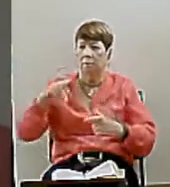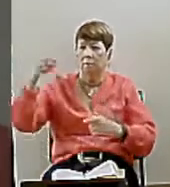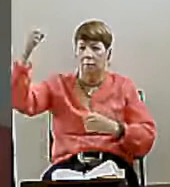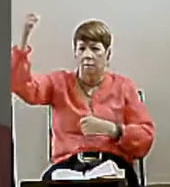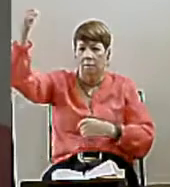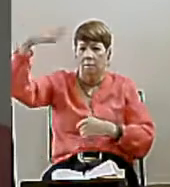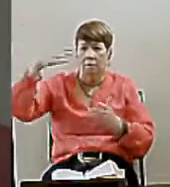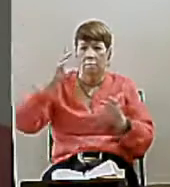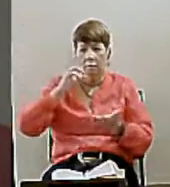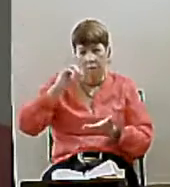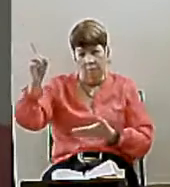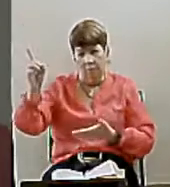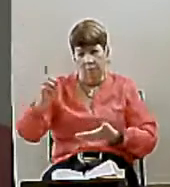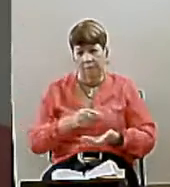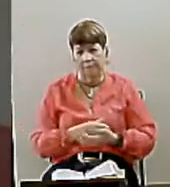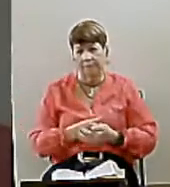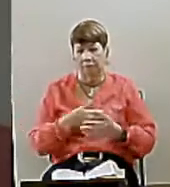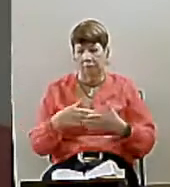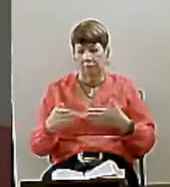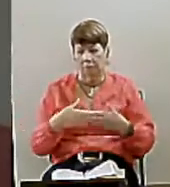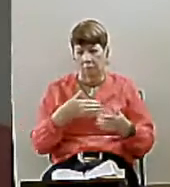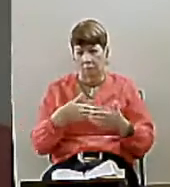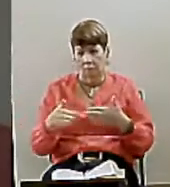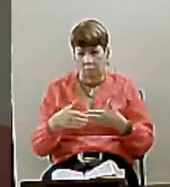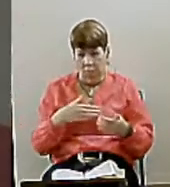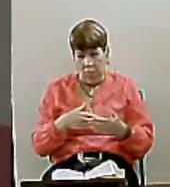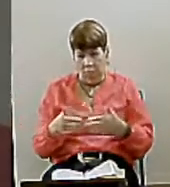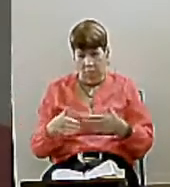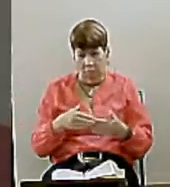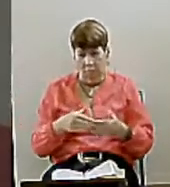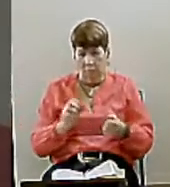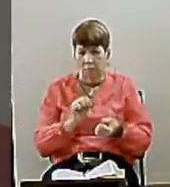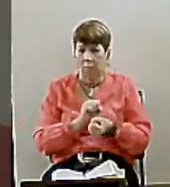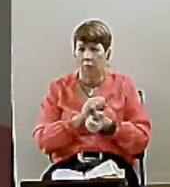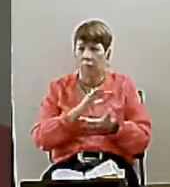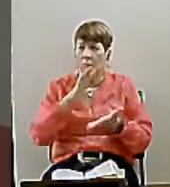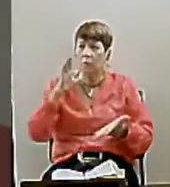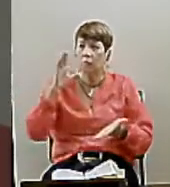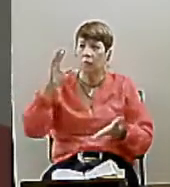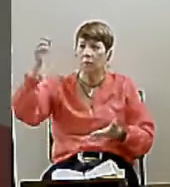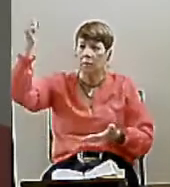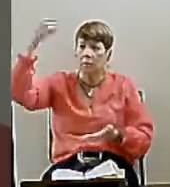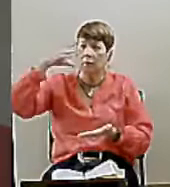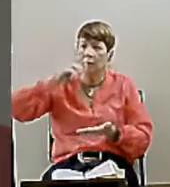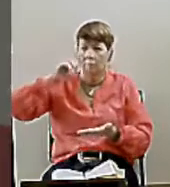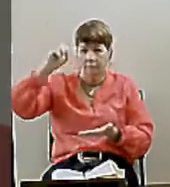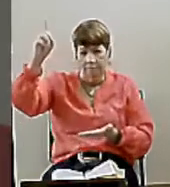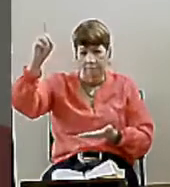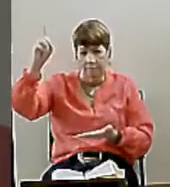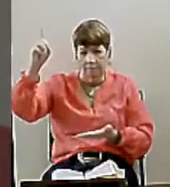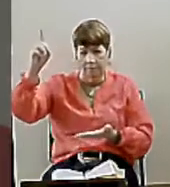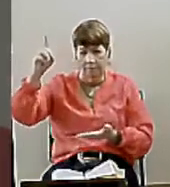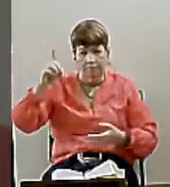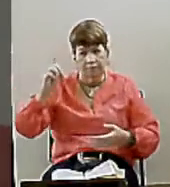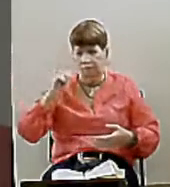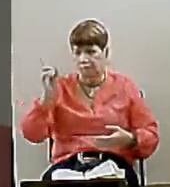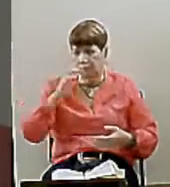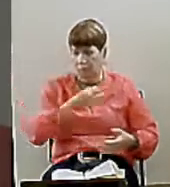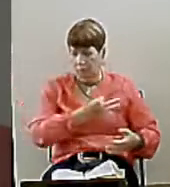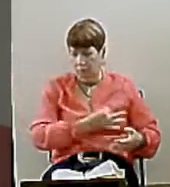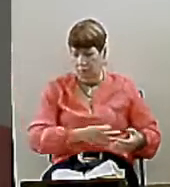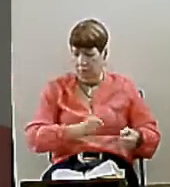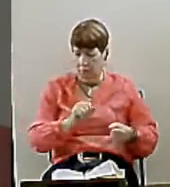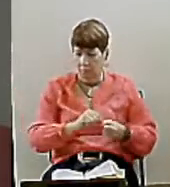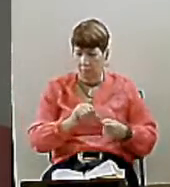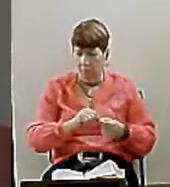qualquer coisa que não confia não depende e não glorifica a graça de Deus não é digno de ser